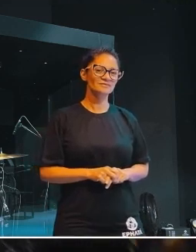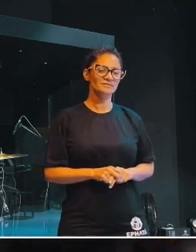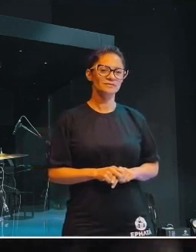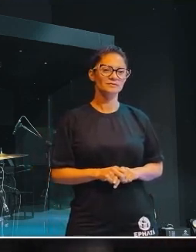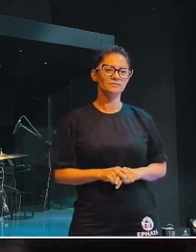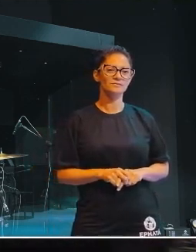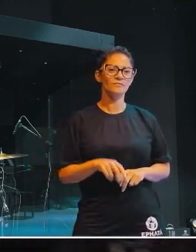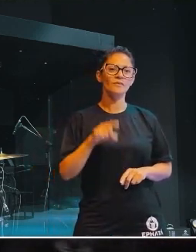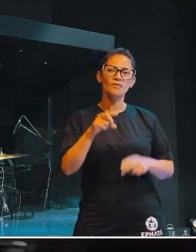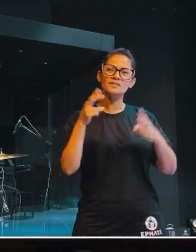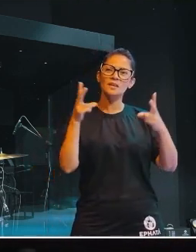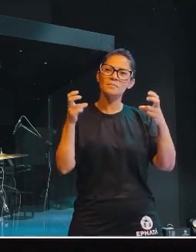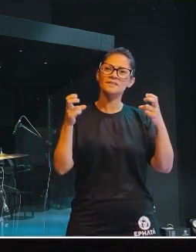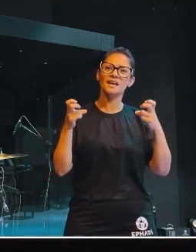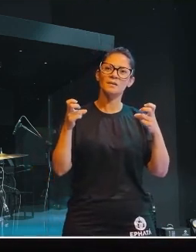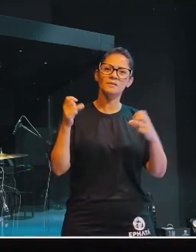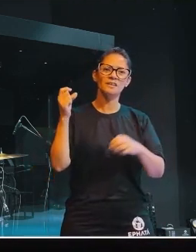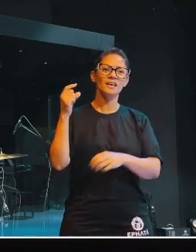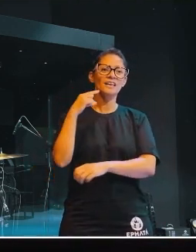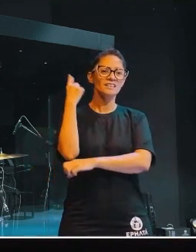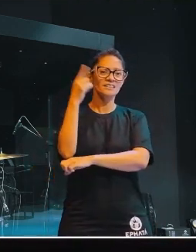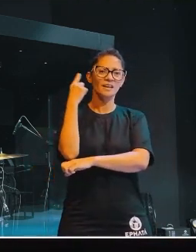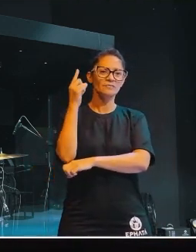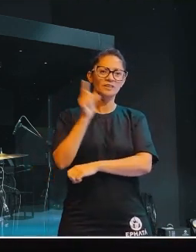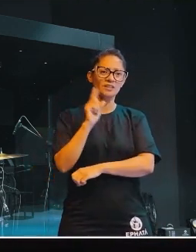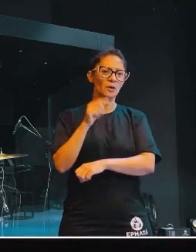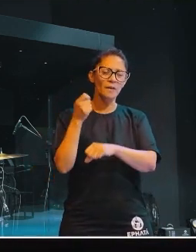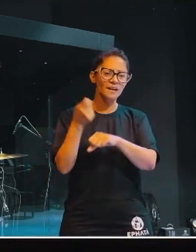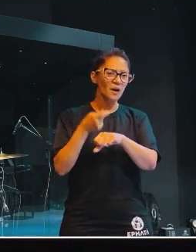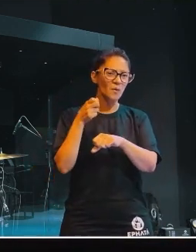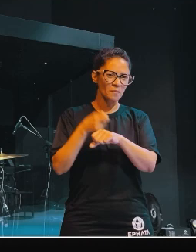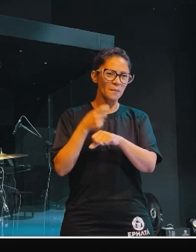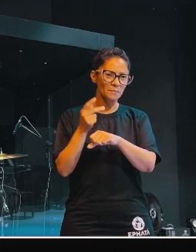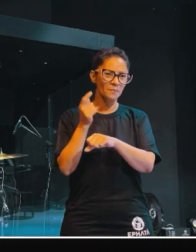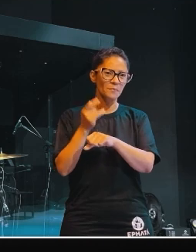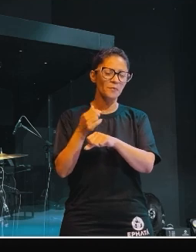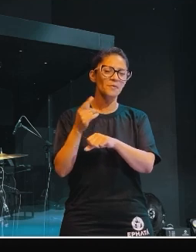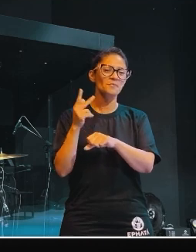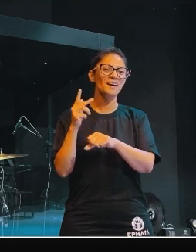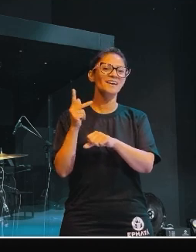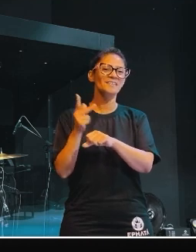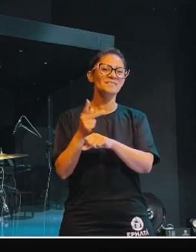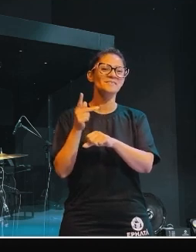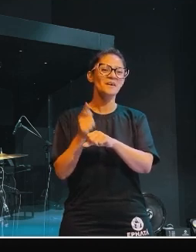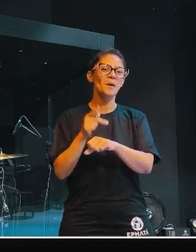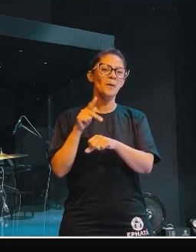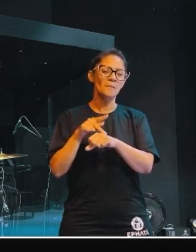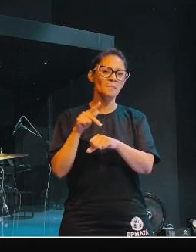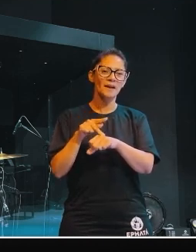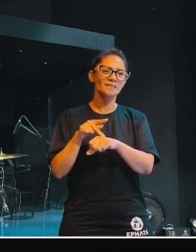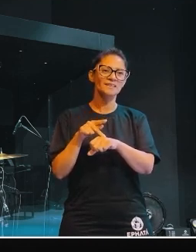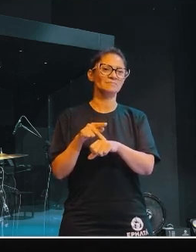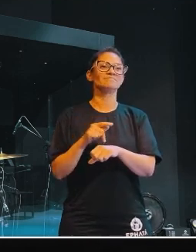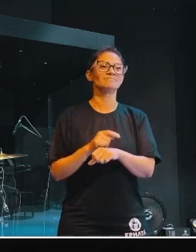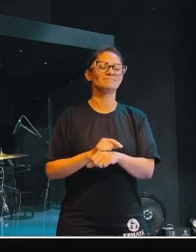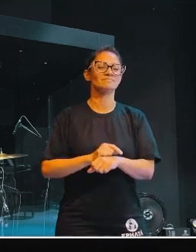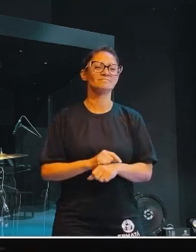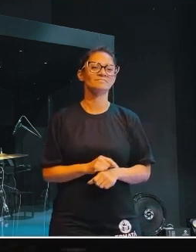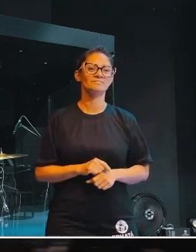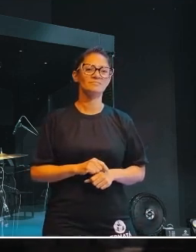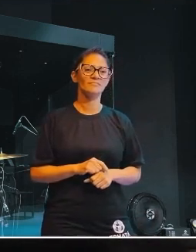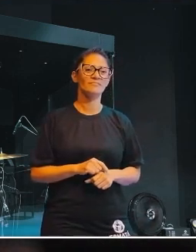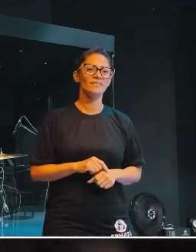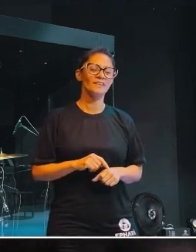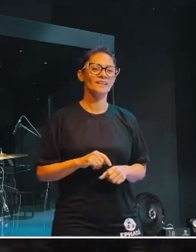Você percebe que Davi não pega uma pedra? Davi pega quantas pedras? Você aprende sobre isso no vale